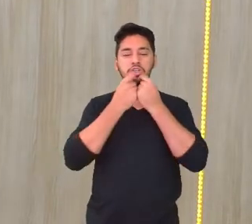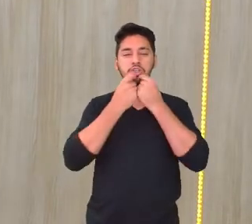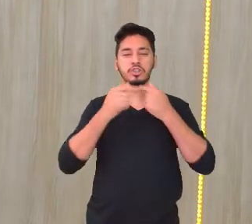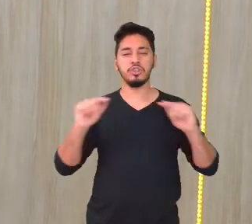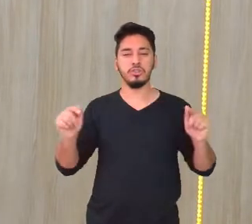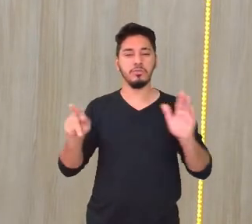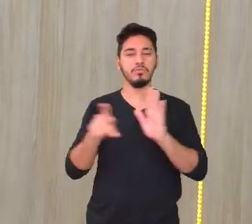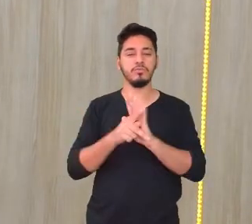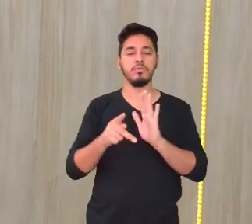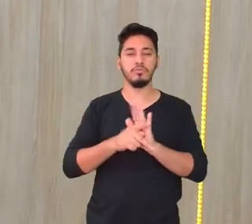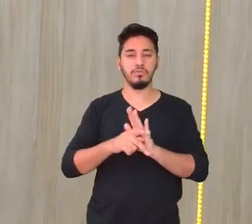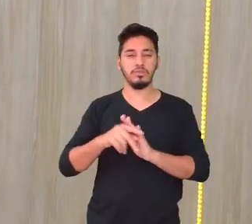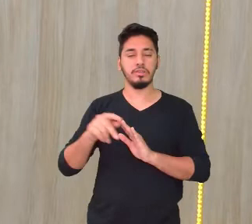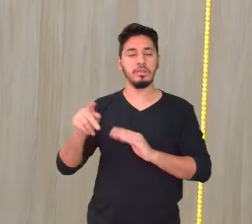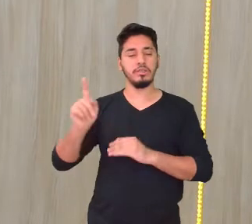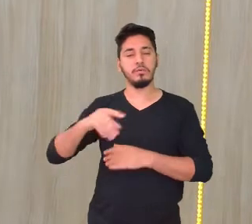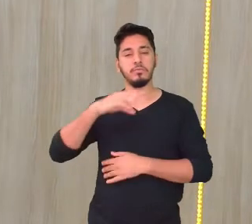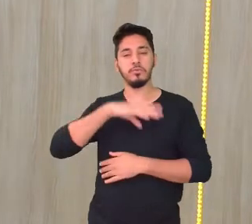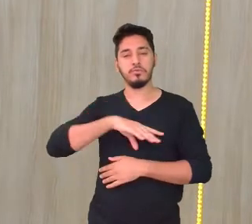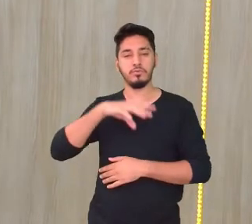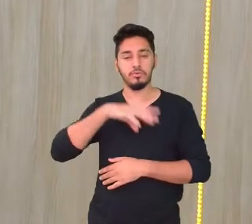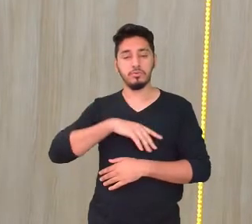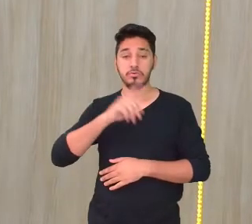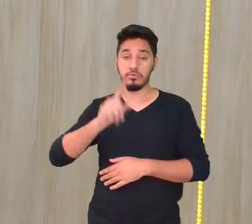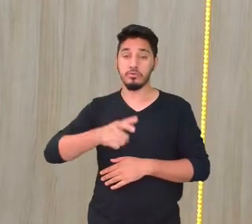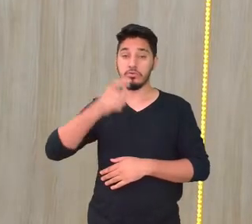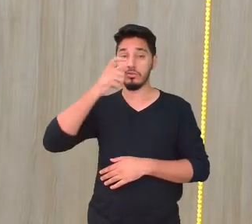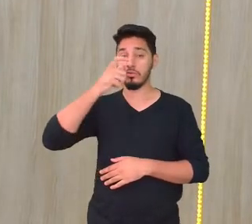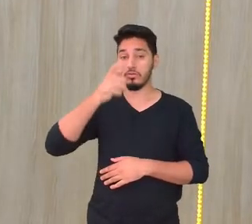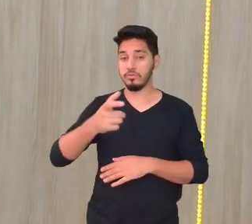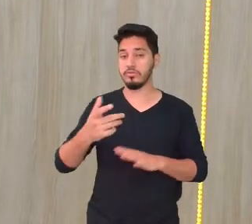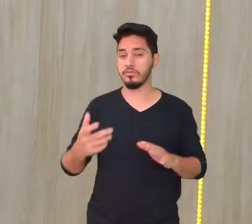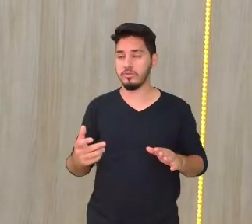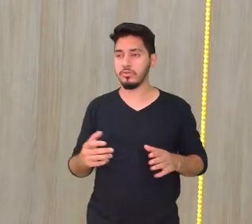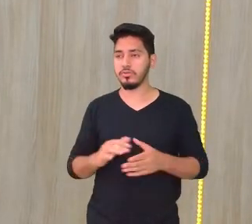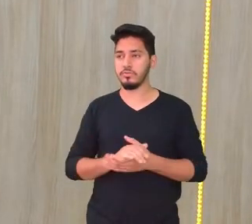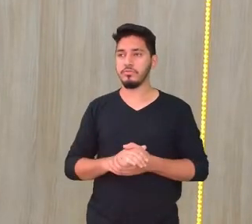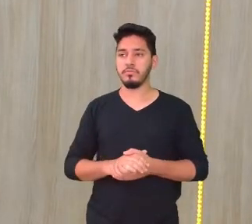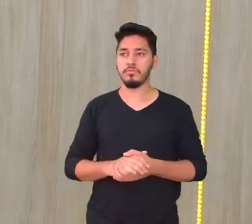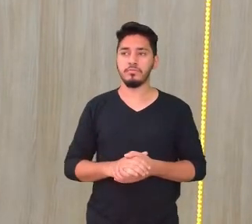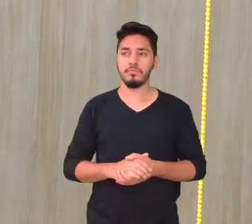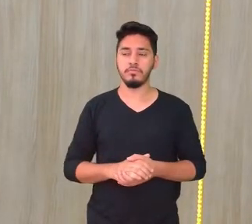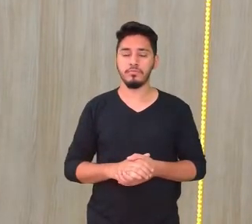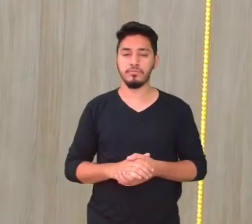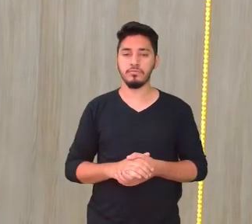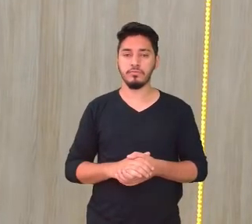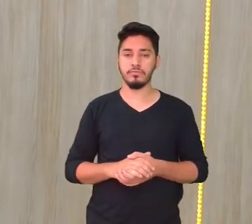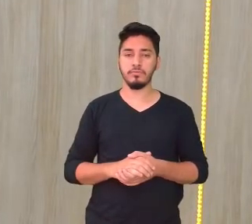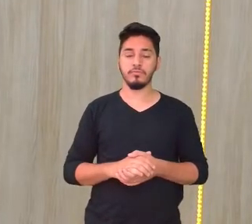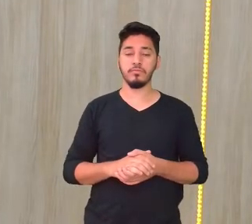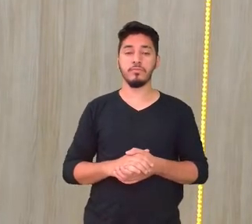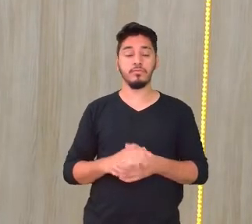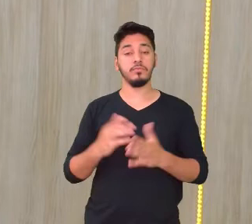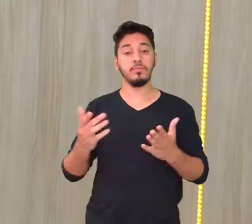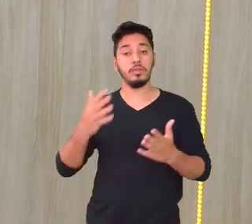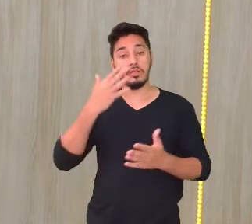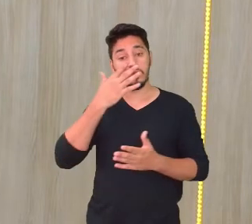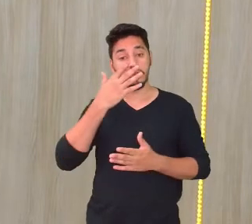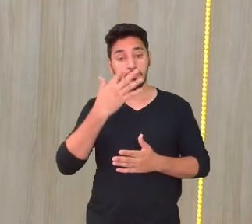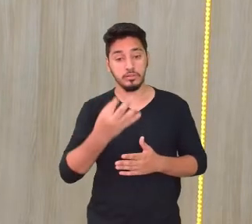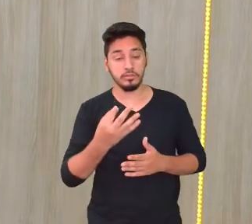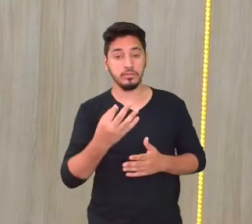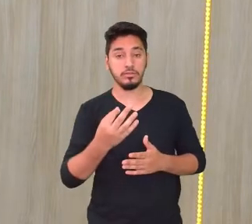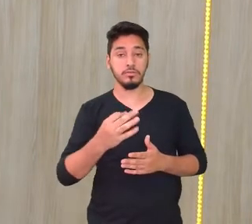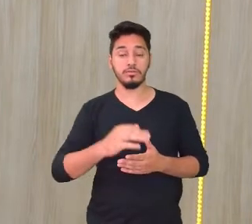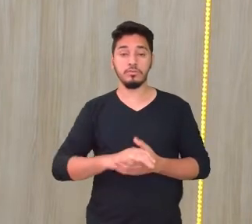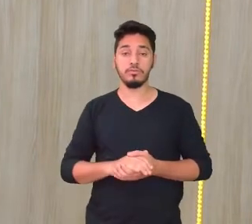né? Então, nesse sentido, né, é interessante estar atentado aí para tá atento na realidade, né? Atentado é